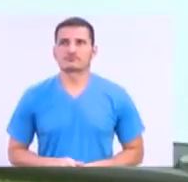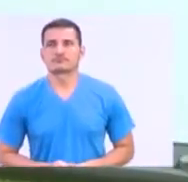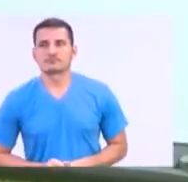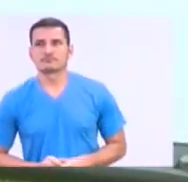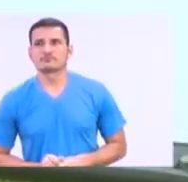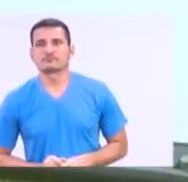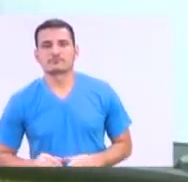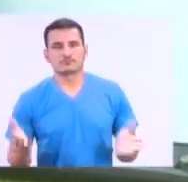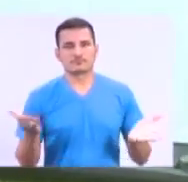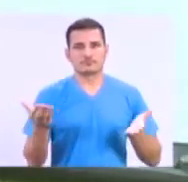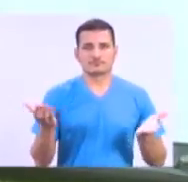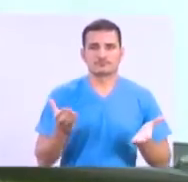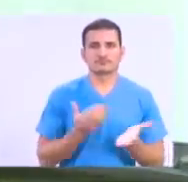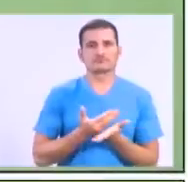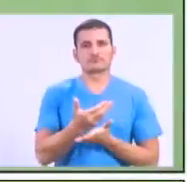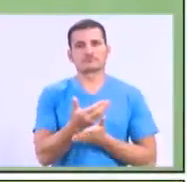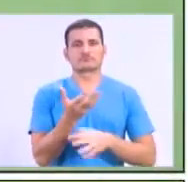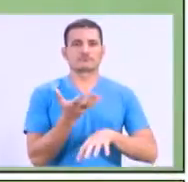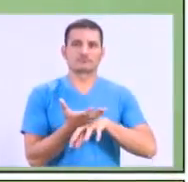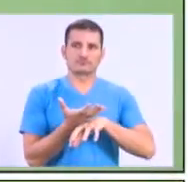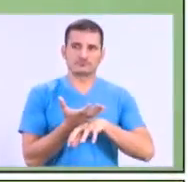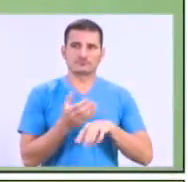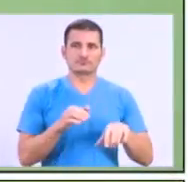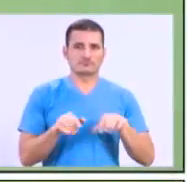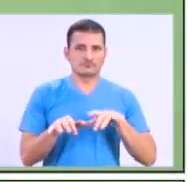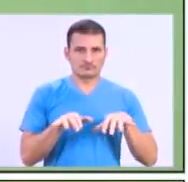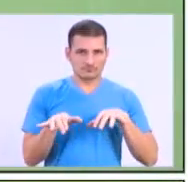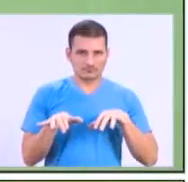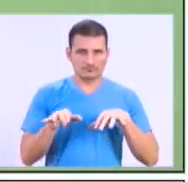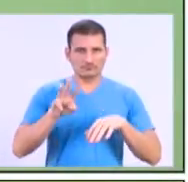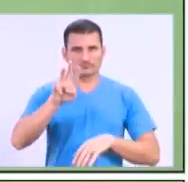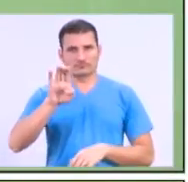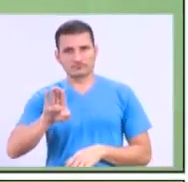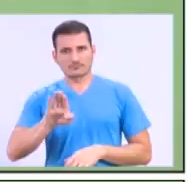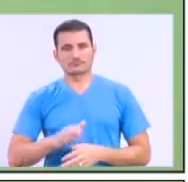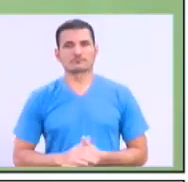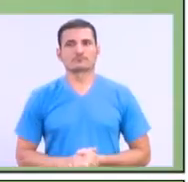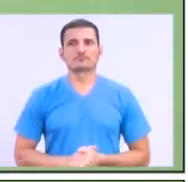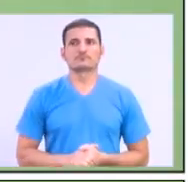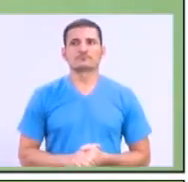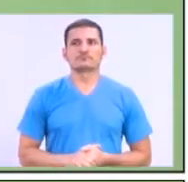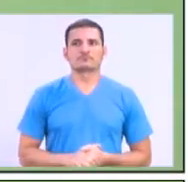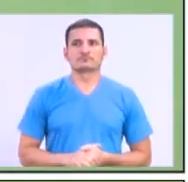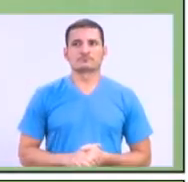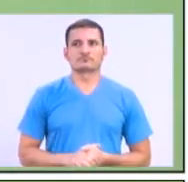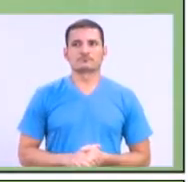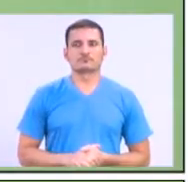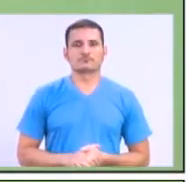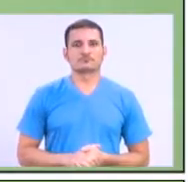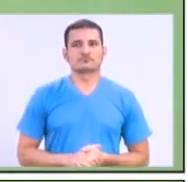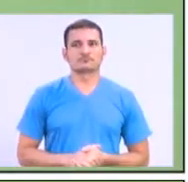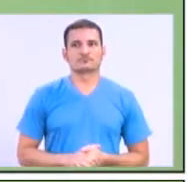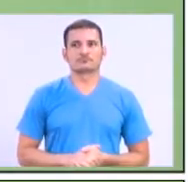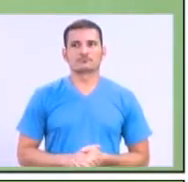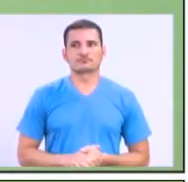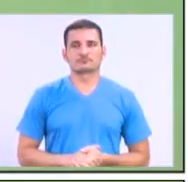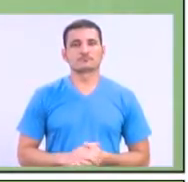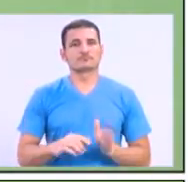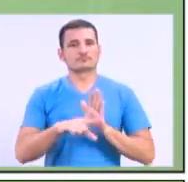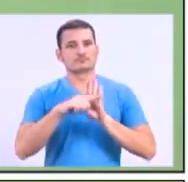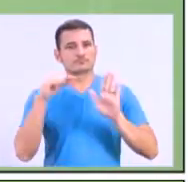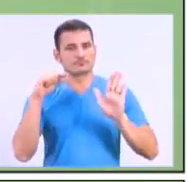vamos começar a nossa disciplina de programação para o web. Caros alunos, a nossa